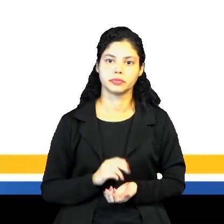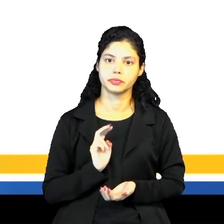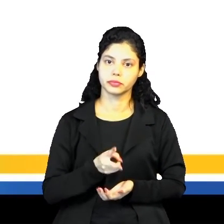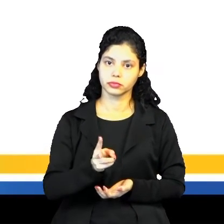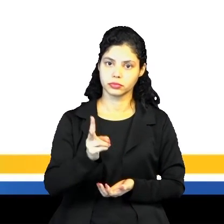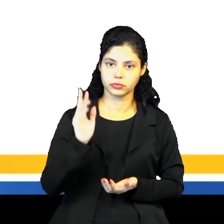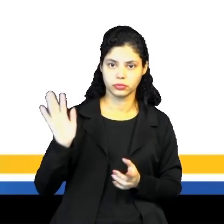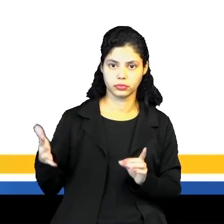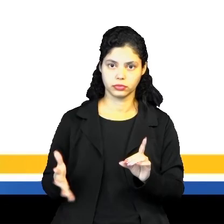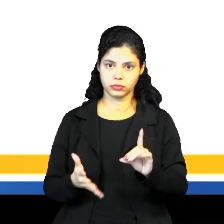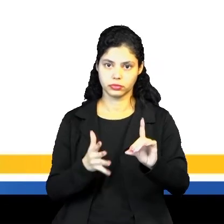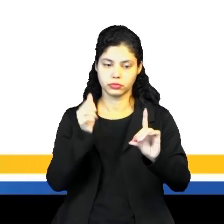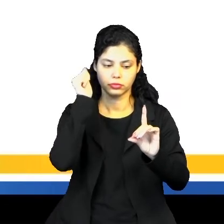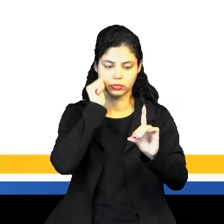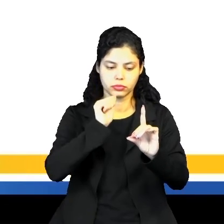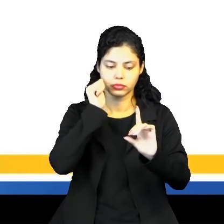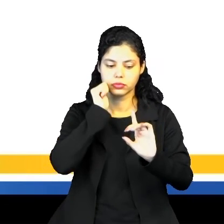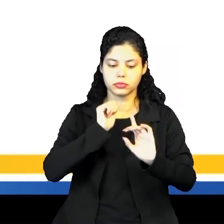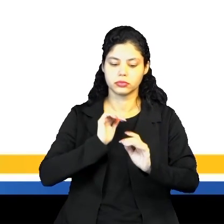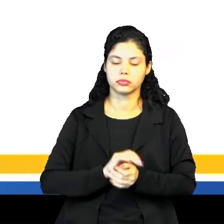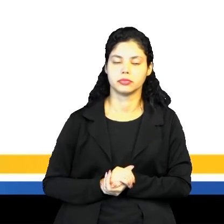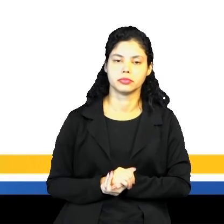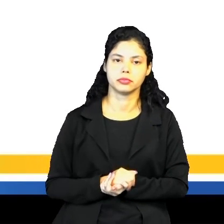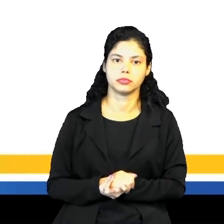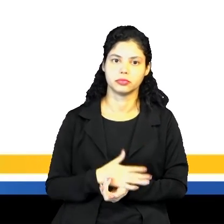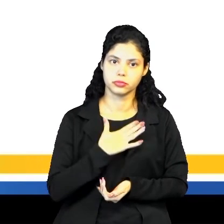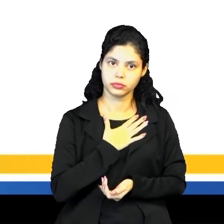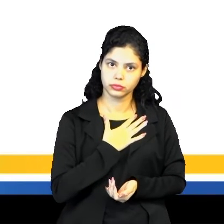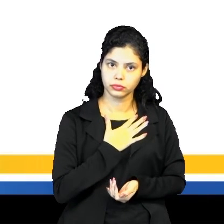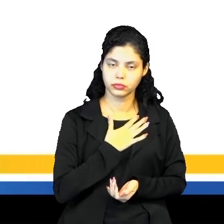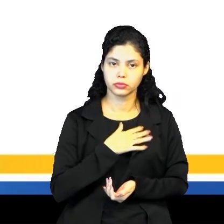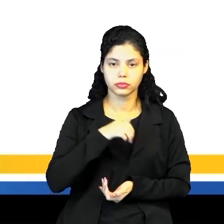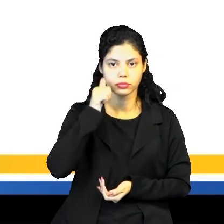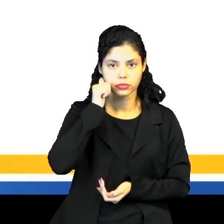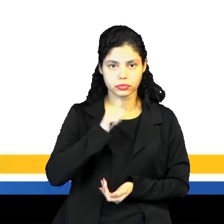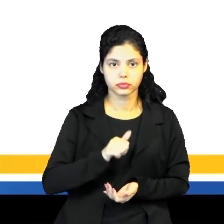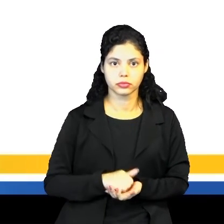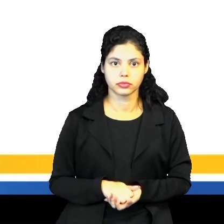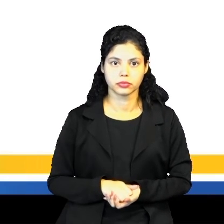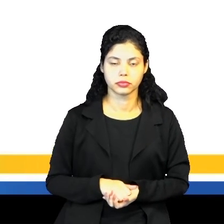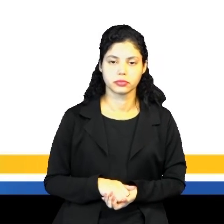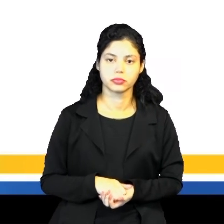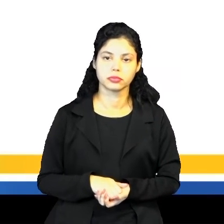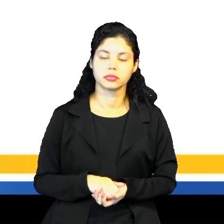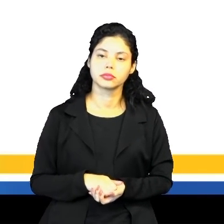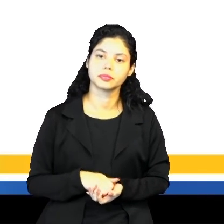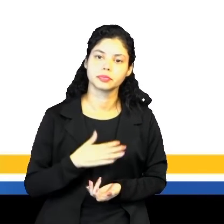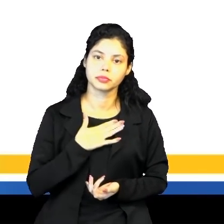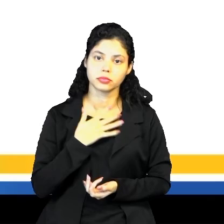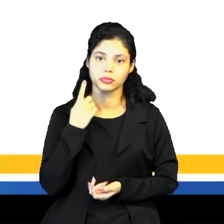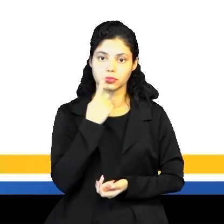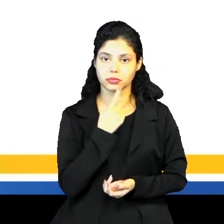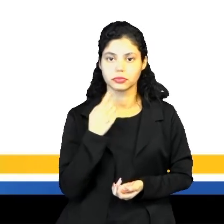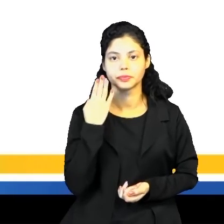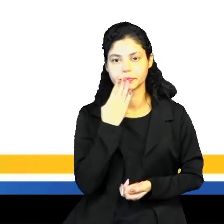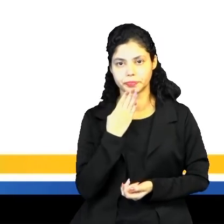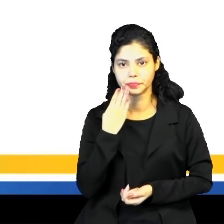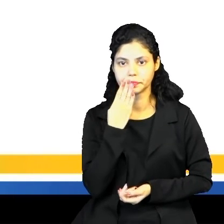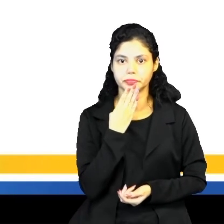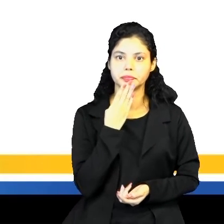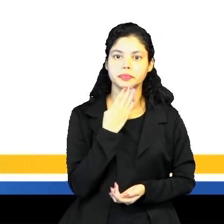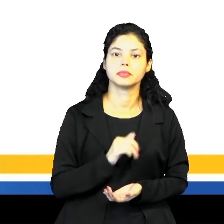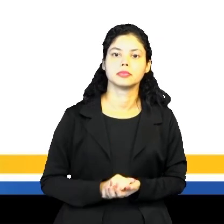vai continuando exaltando a figura feminina ali, ó, eres minha, né? Eres minha mulher de lábios dulces, ou seja, minha mulher de lábio doce,